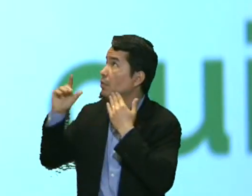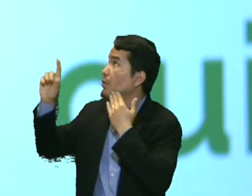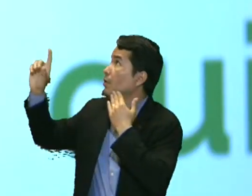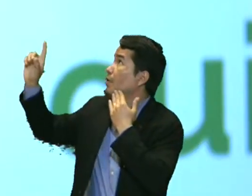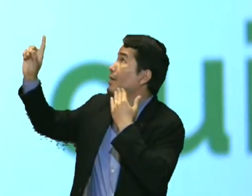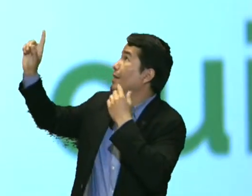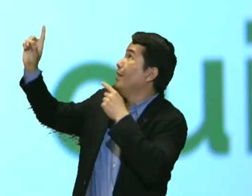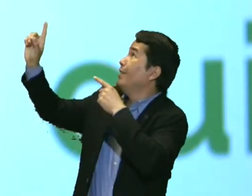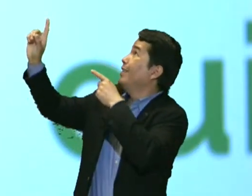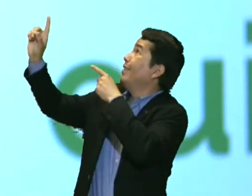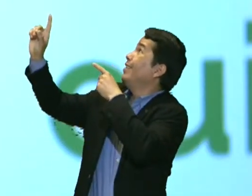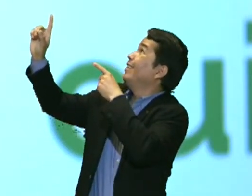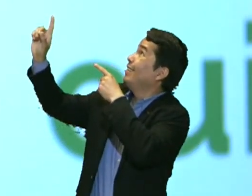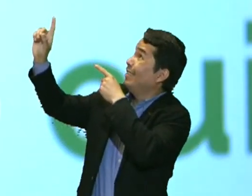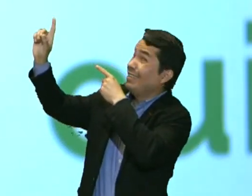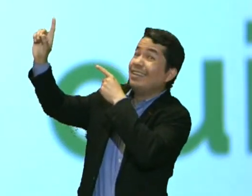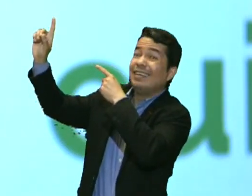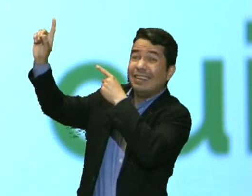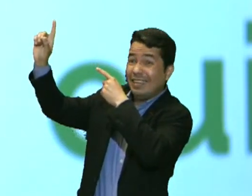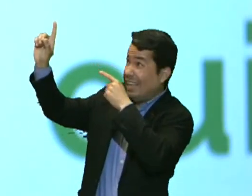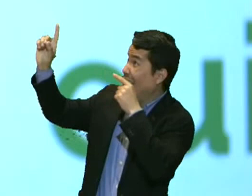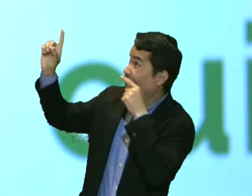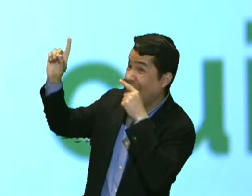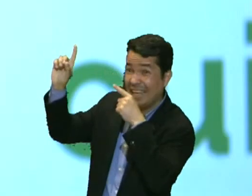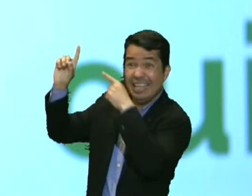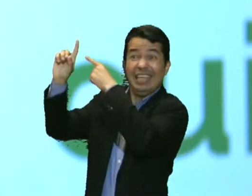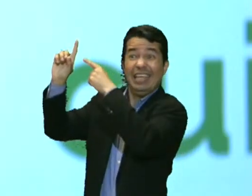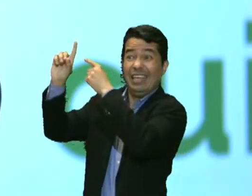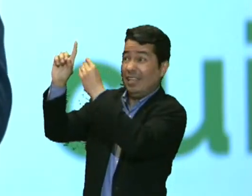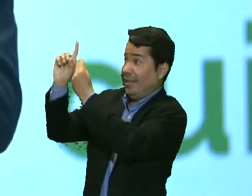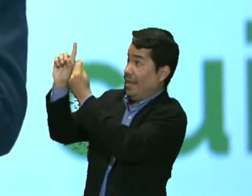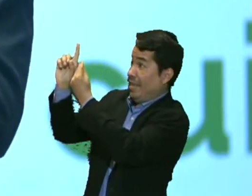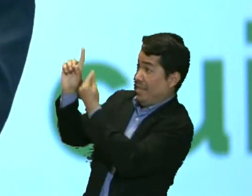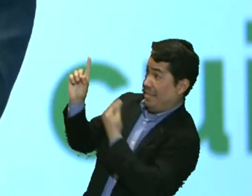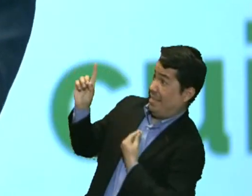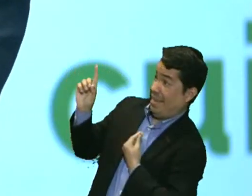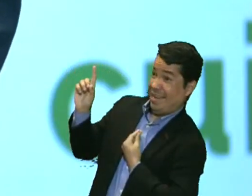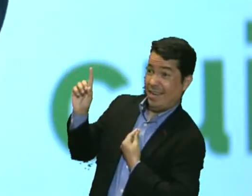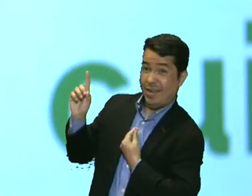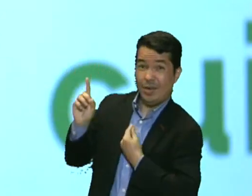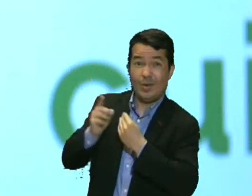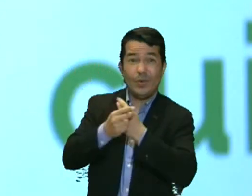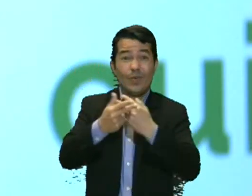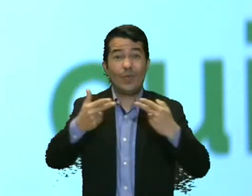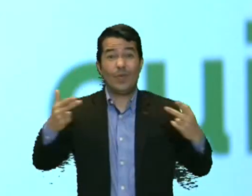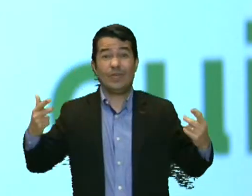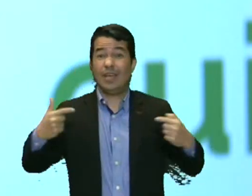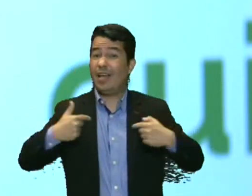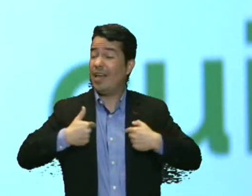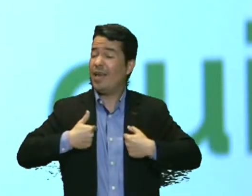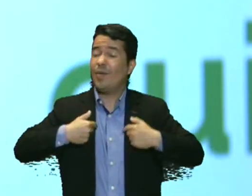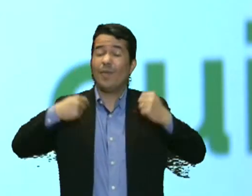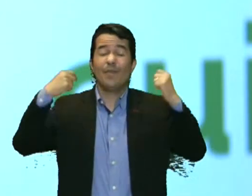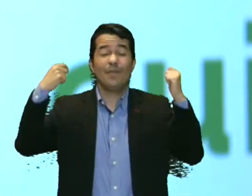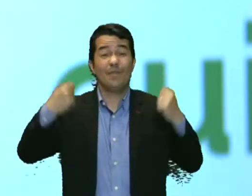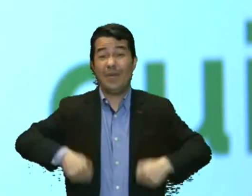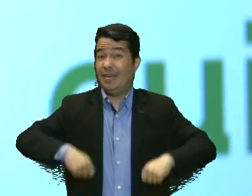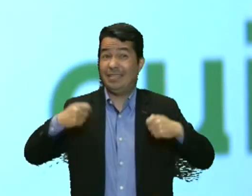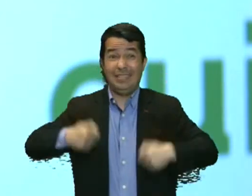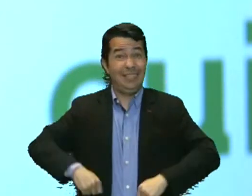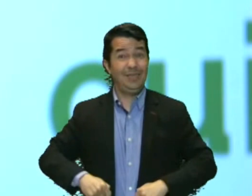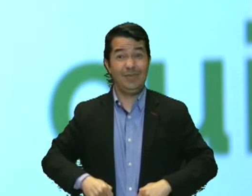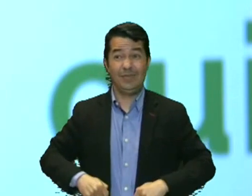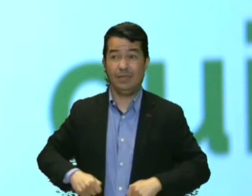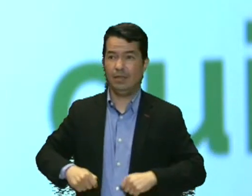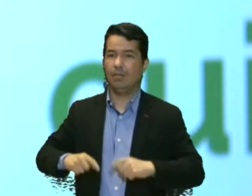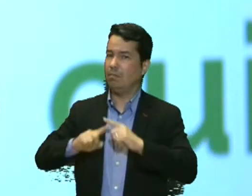de Deus. Pois Ele suprirá todas as vezes que